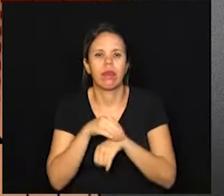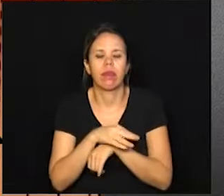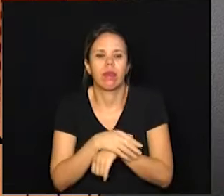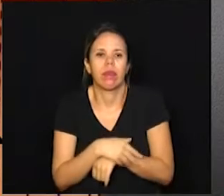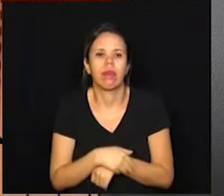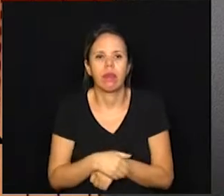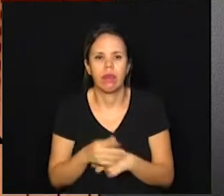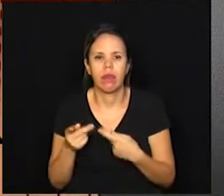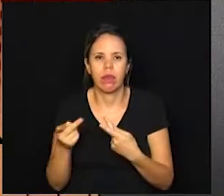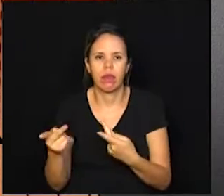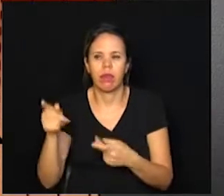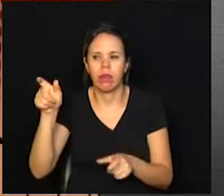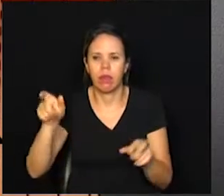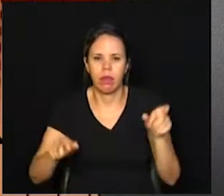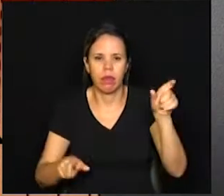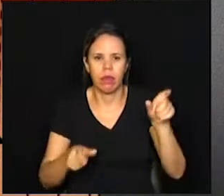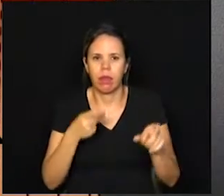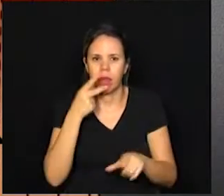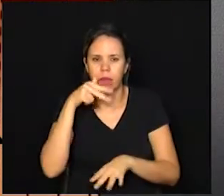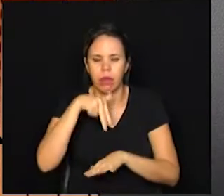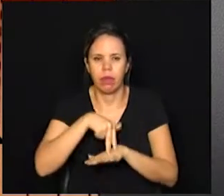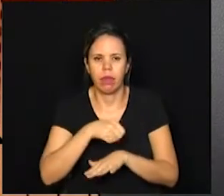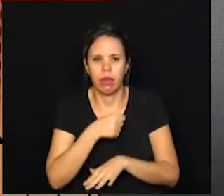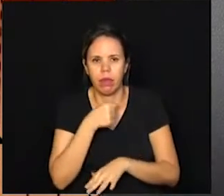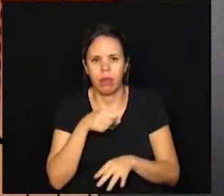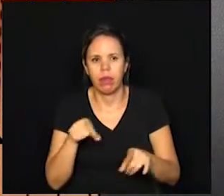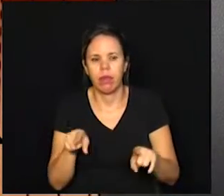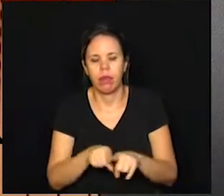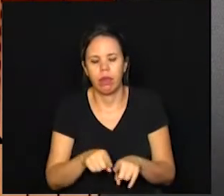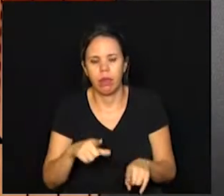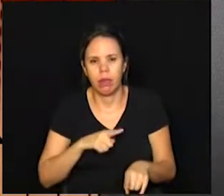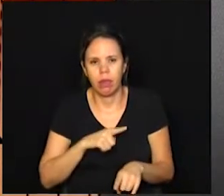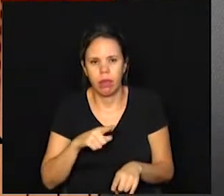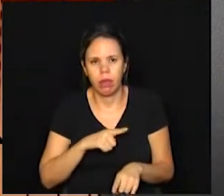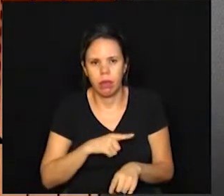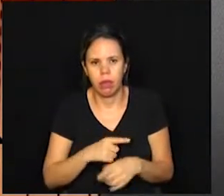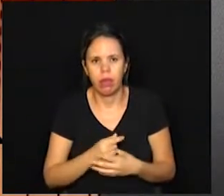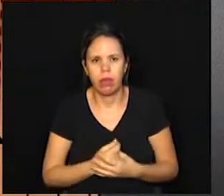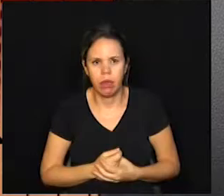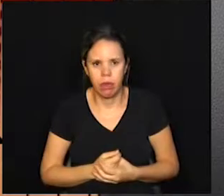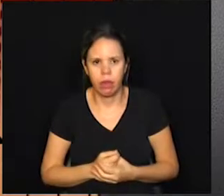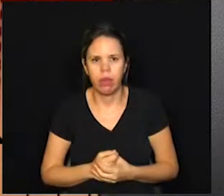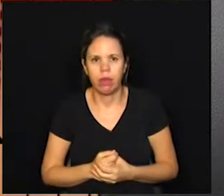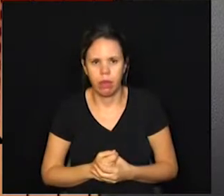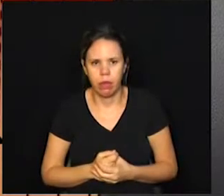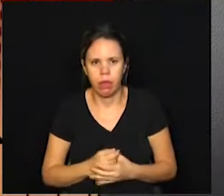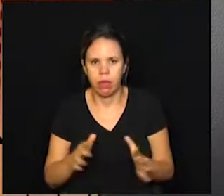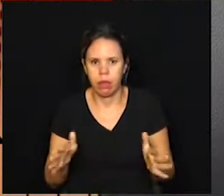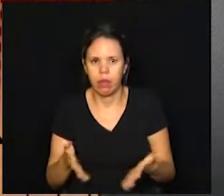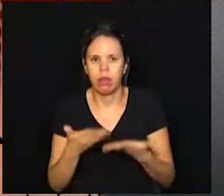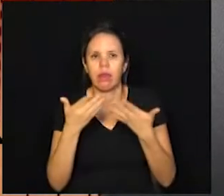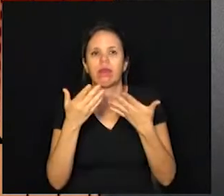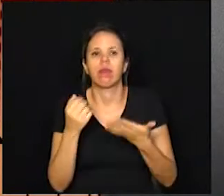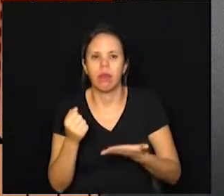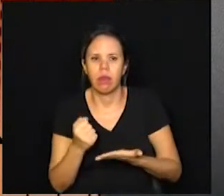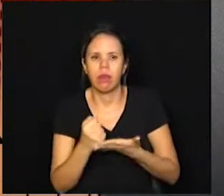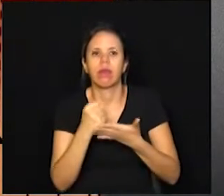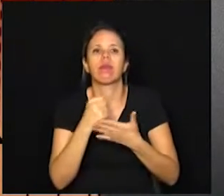nosso convidado, que tem, sem dúvida alguma, irá contribuir